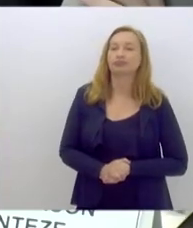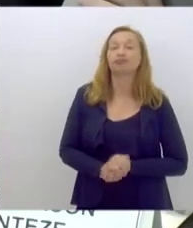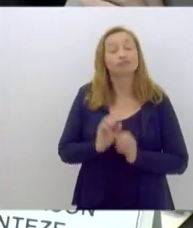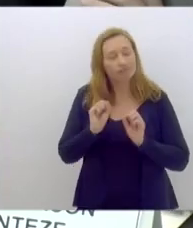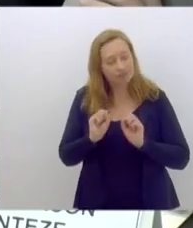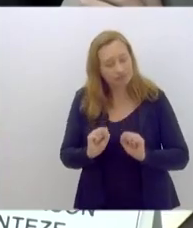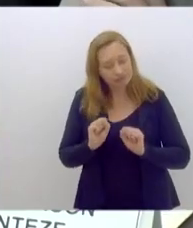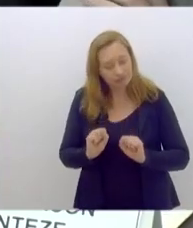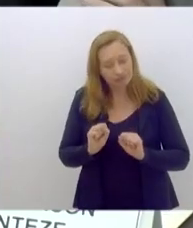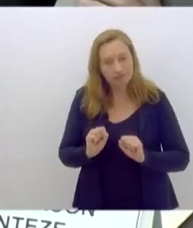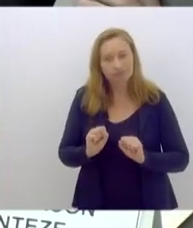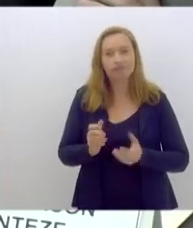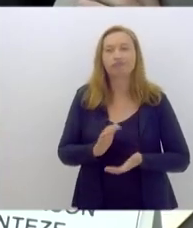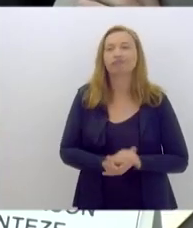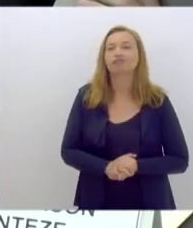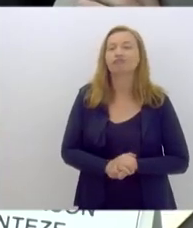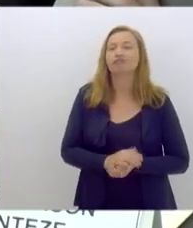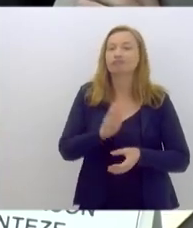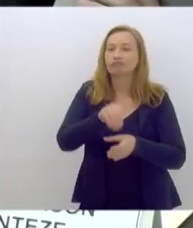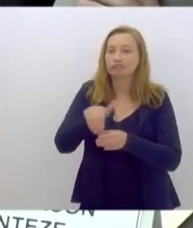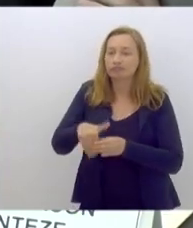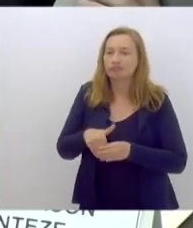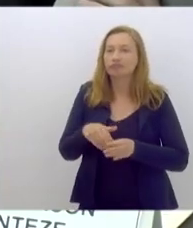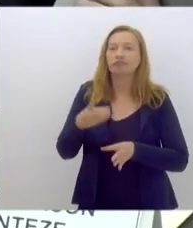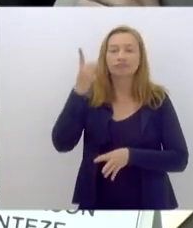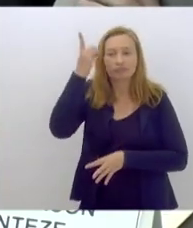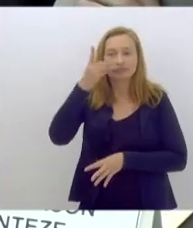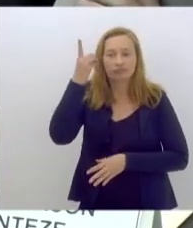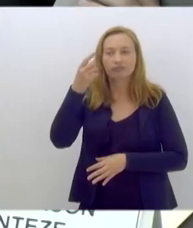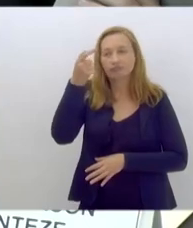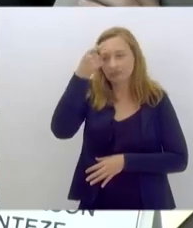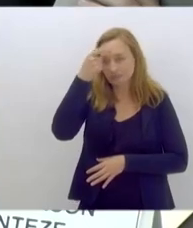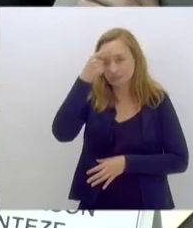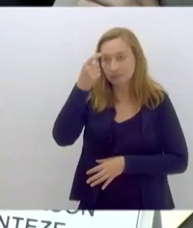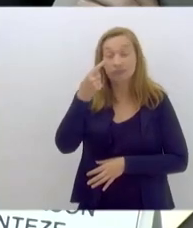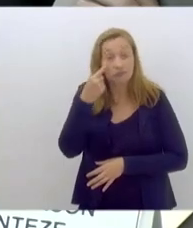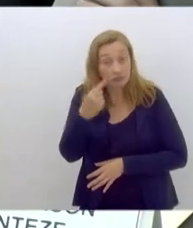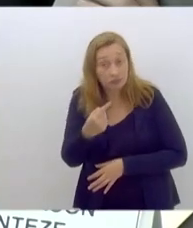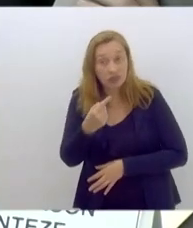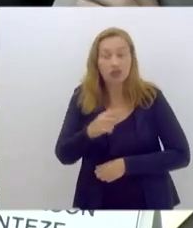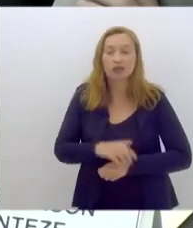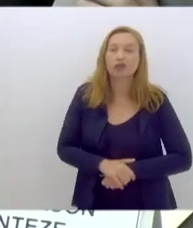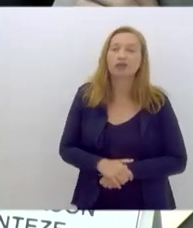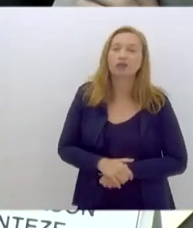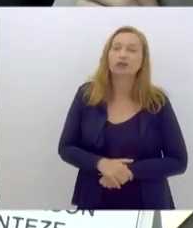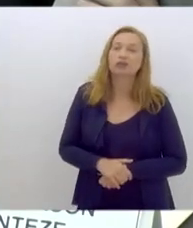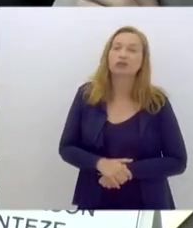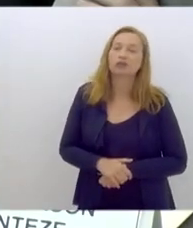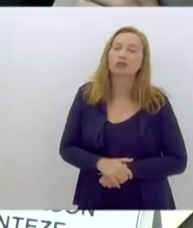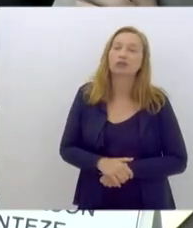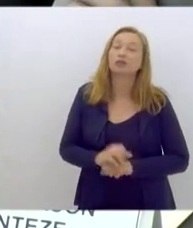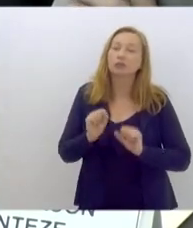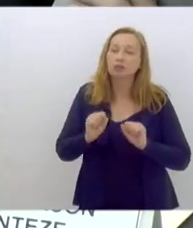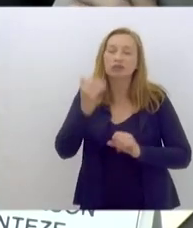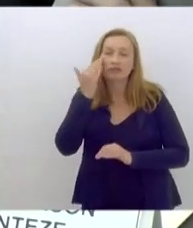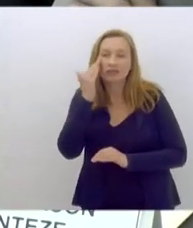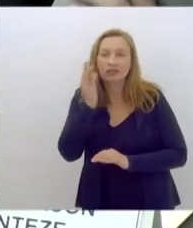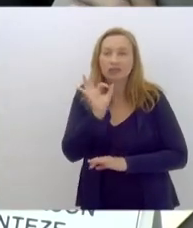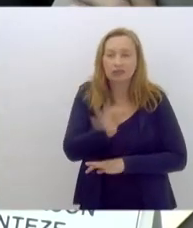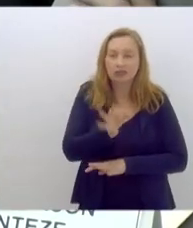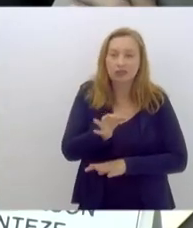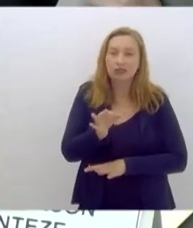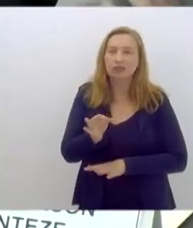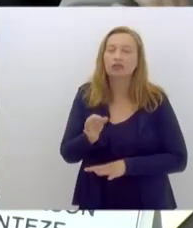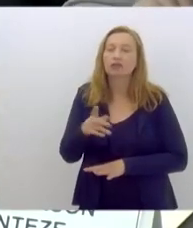pode ter a votação dos deputados consciente vendo o que que é e poder entender efetivamente